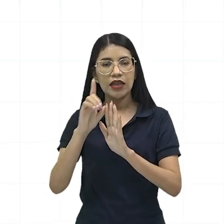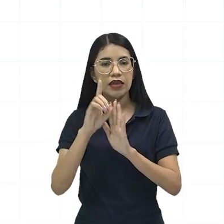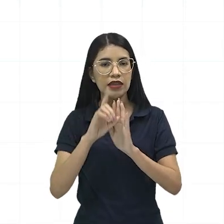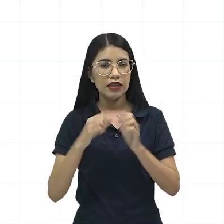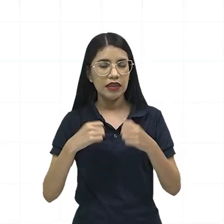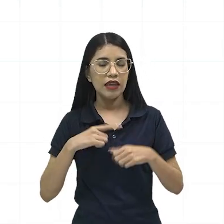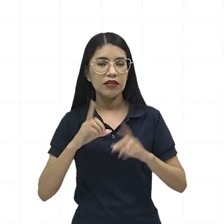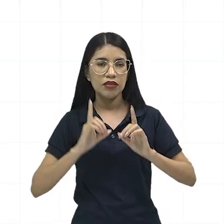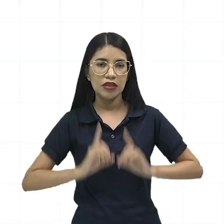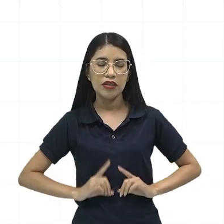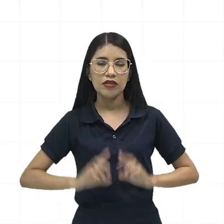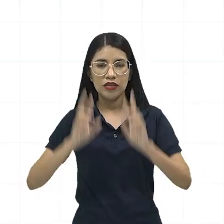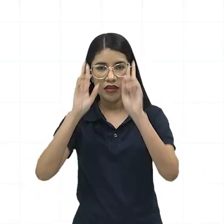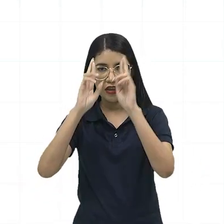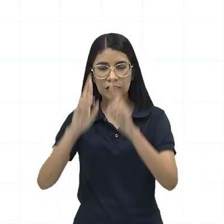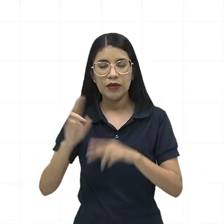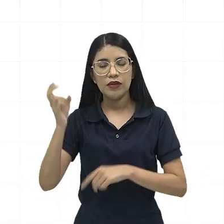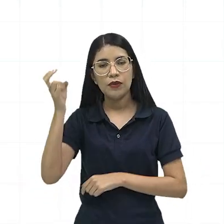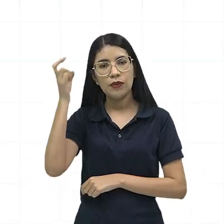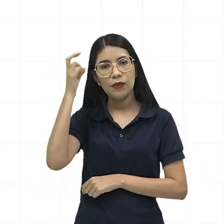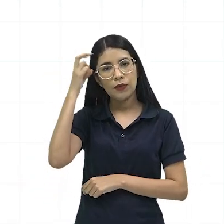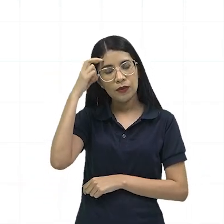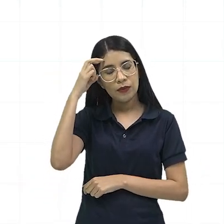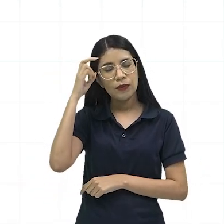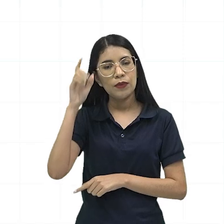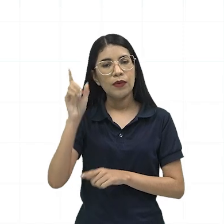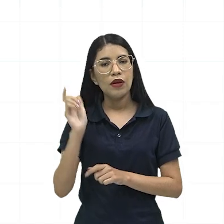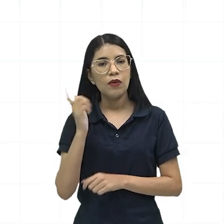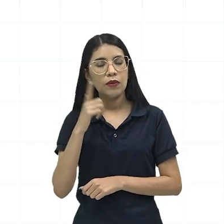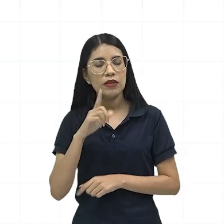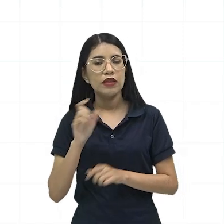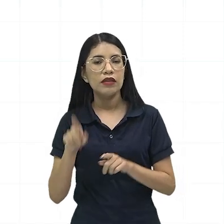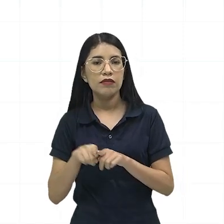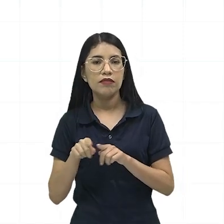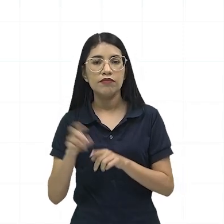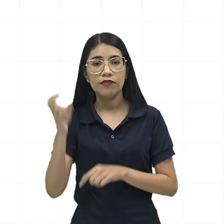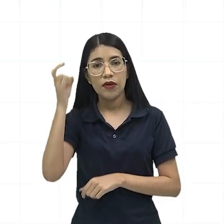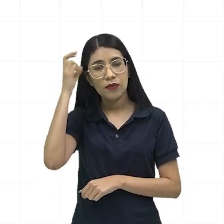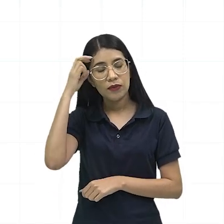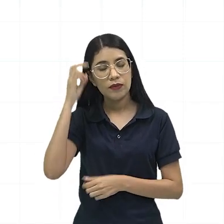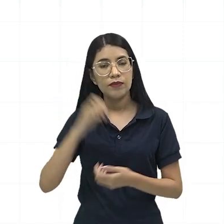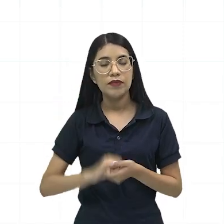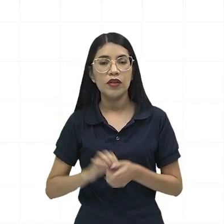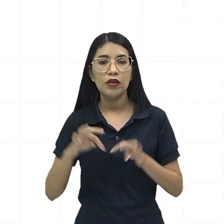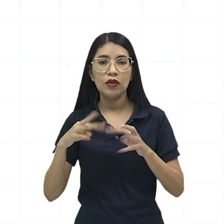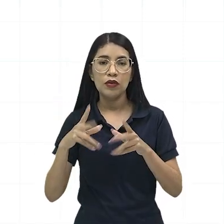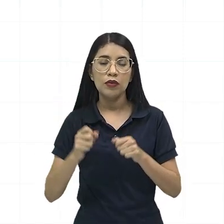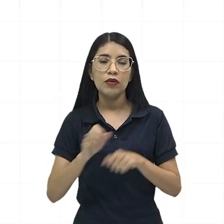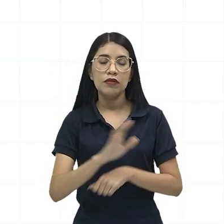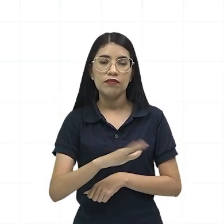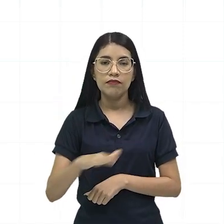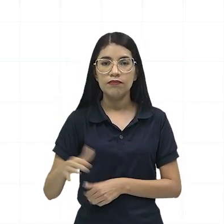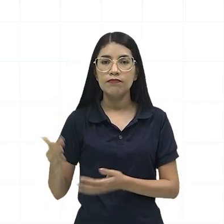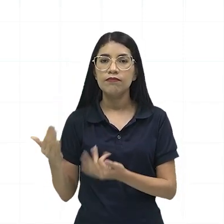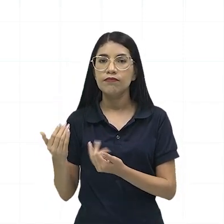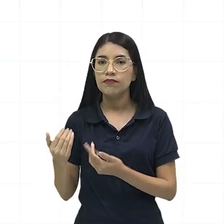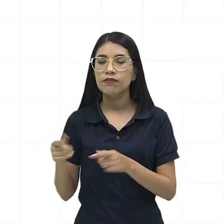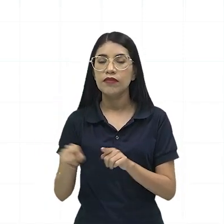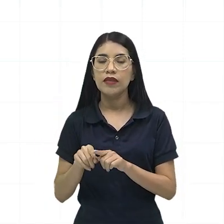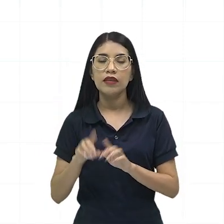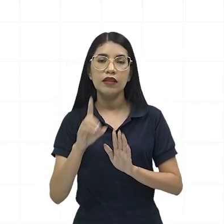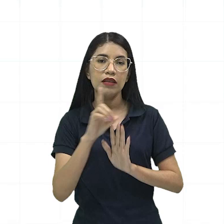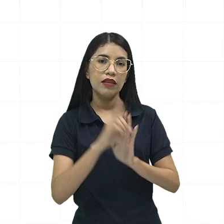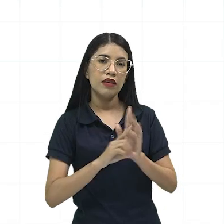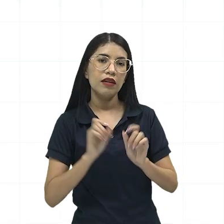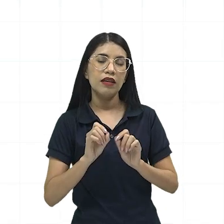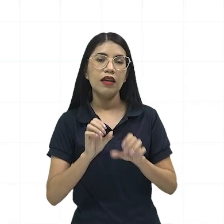de respeito, têm direito à cultura, ao acesso a essa cultura. Todas as crianças e todos os adolescentes têm direito